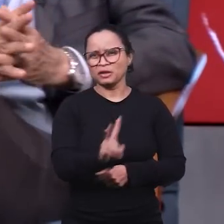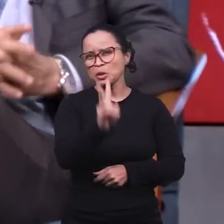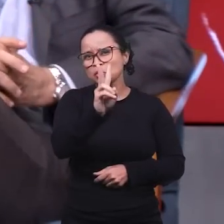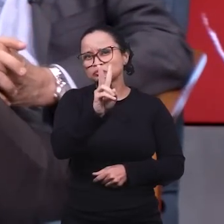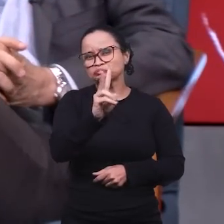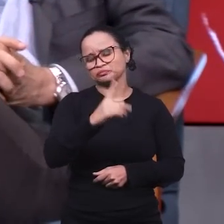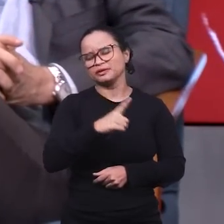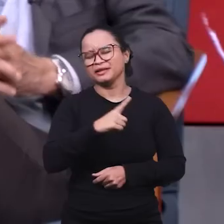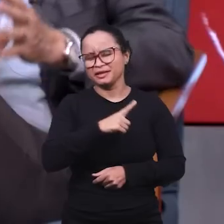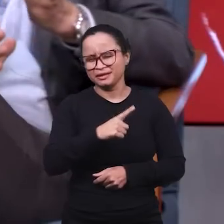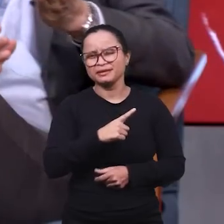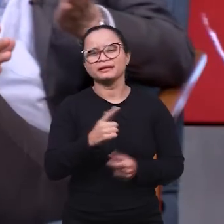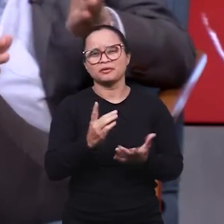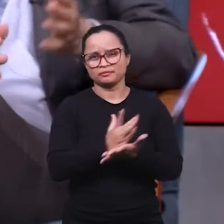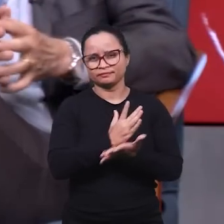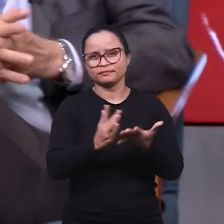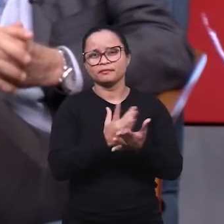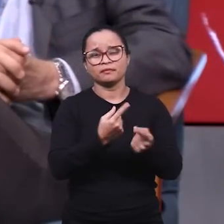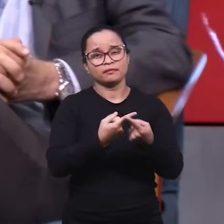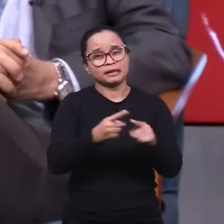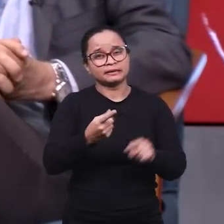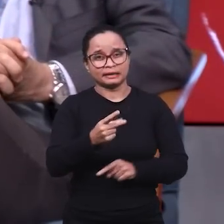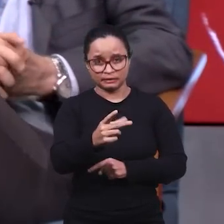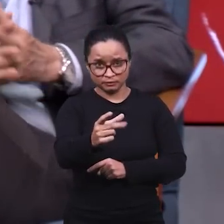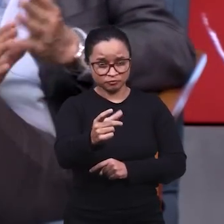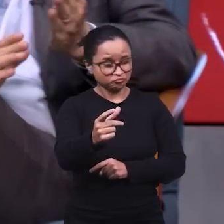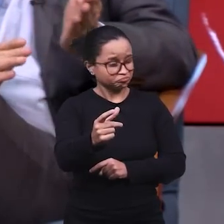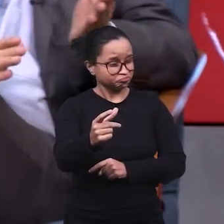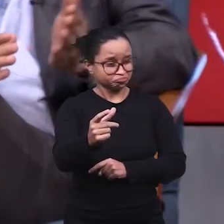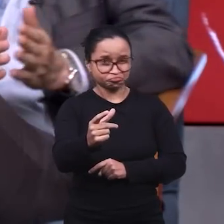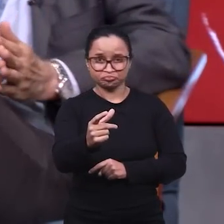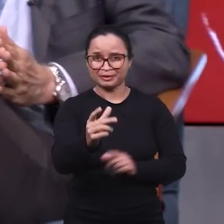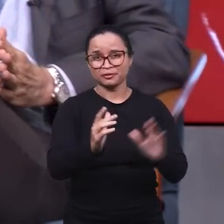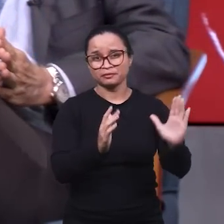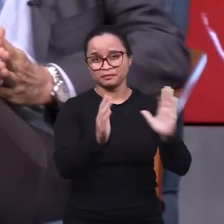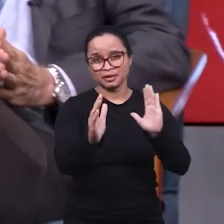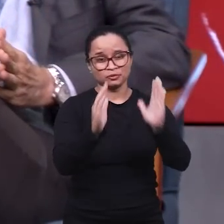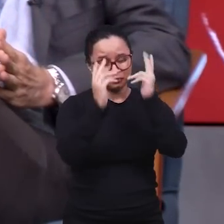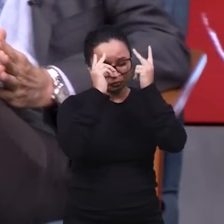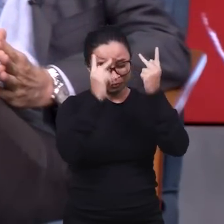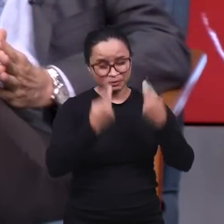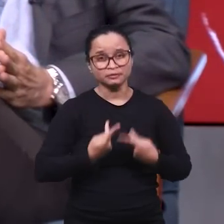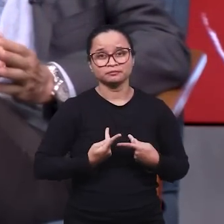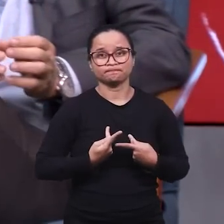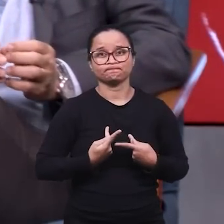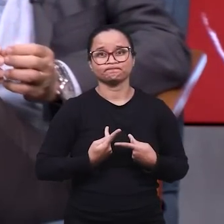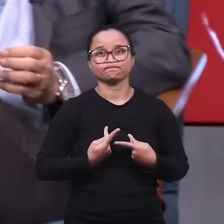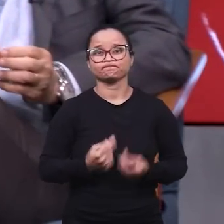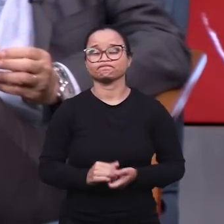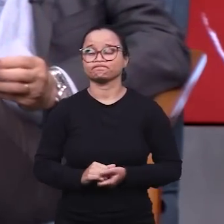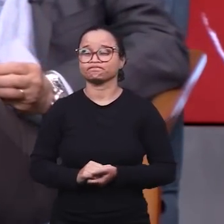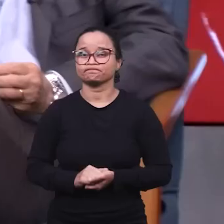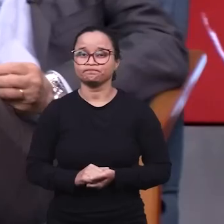Tem, mas isso não é eterno, esse é do tempo do homem.